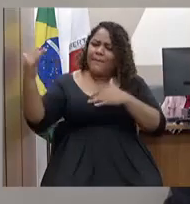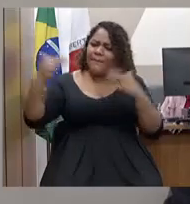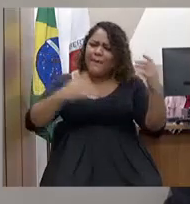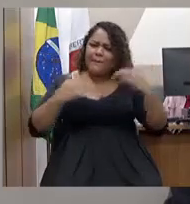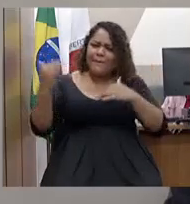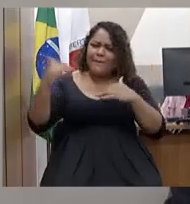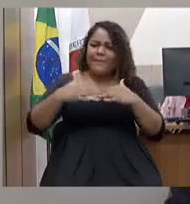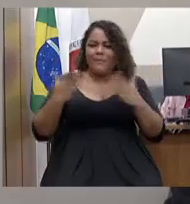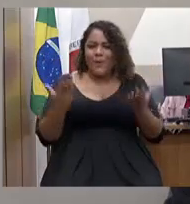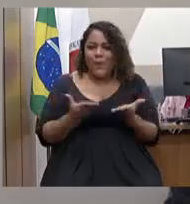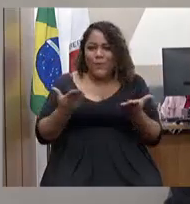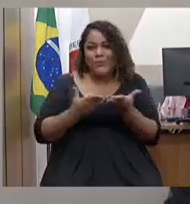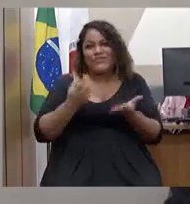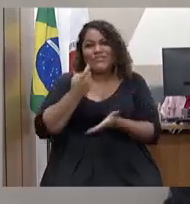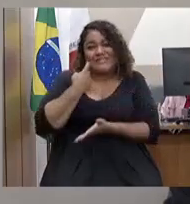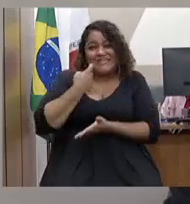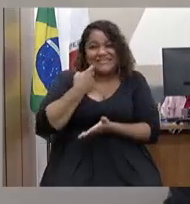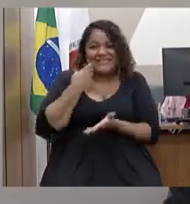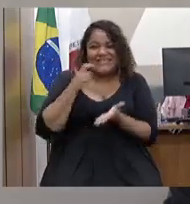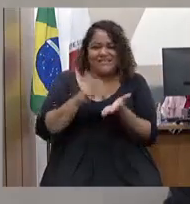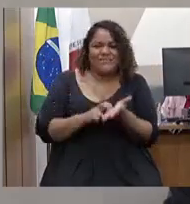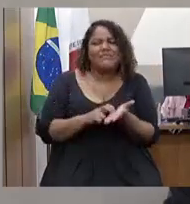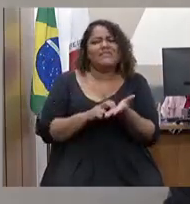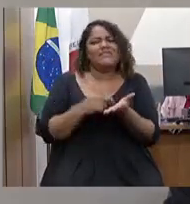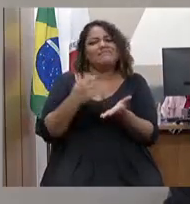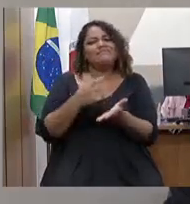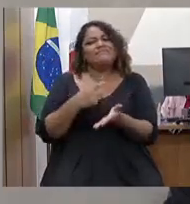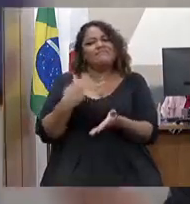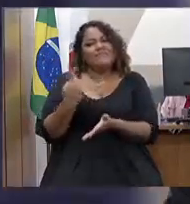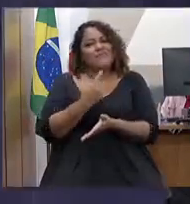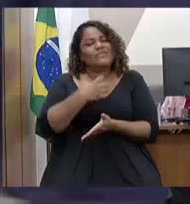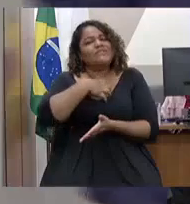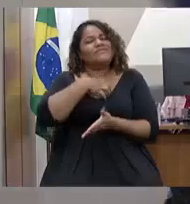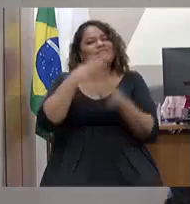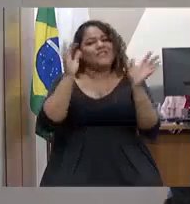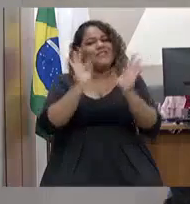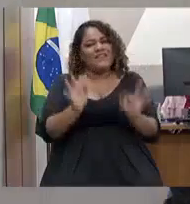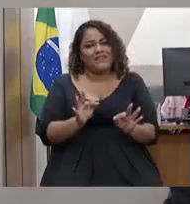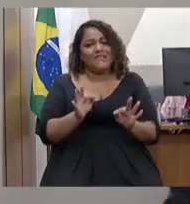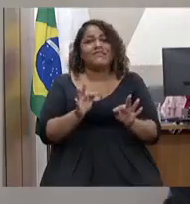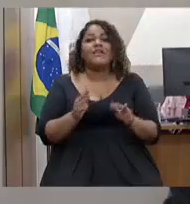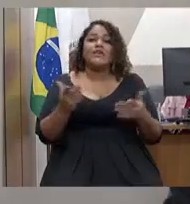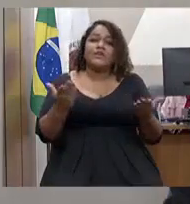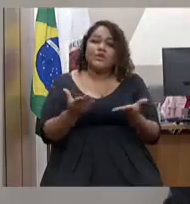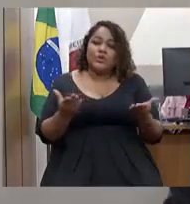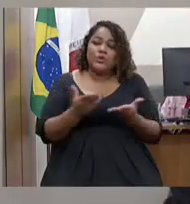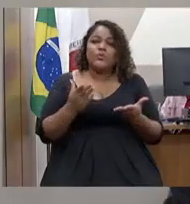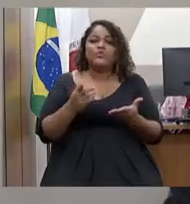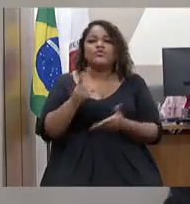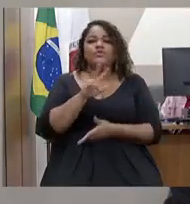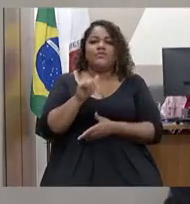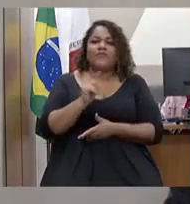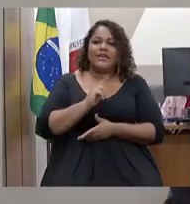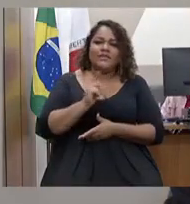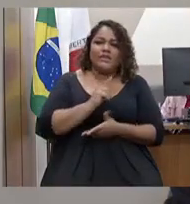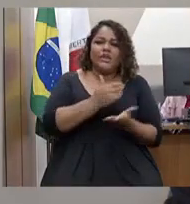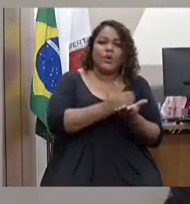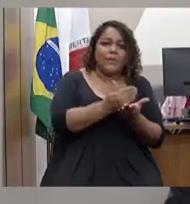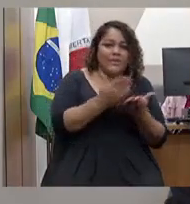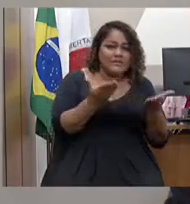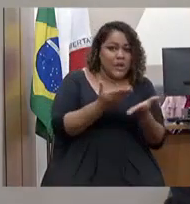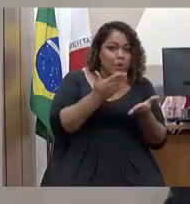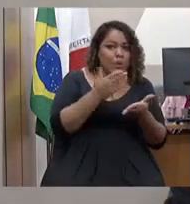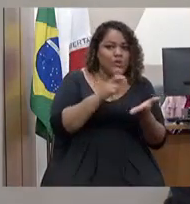numa sexta-feira pela manhã né uma jornada hoje que vai se estender até o final da tarde